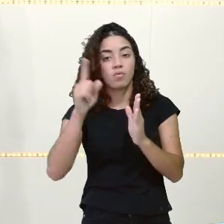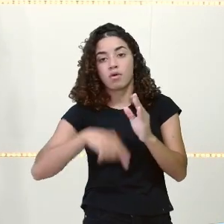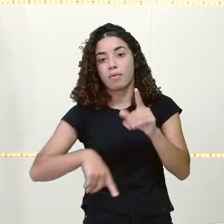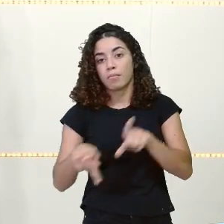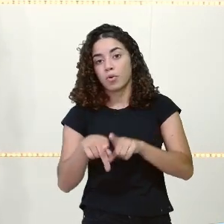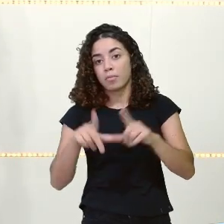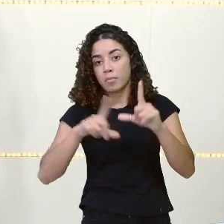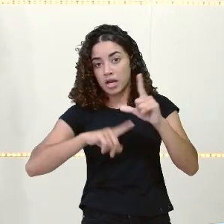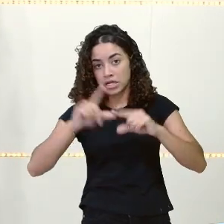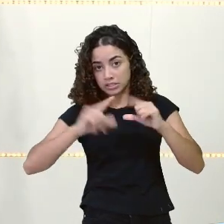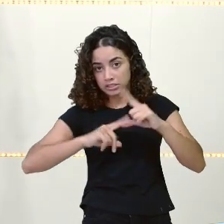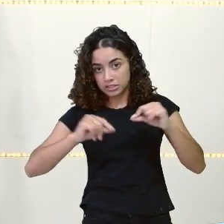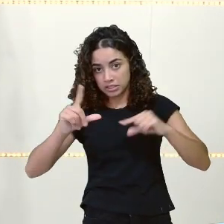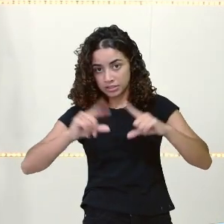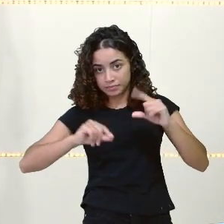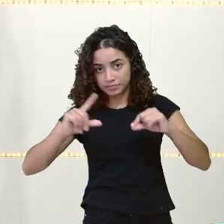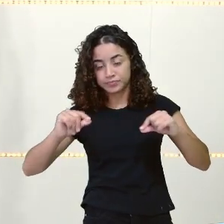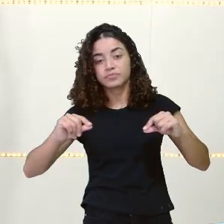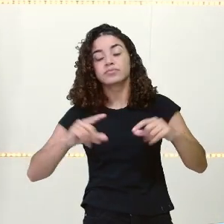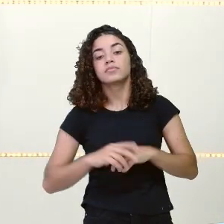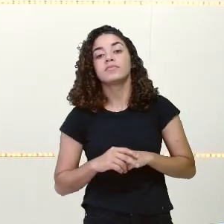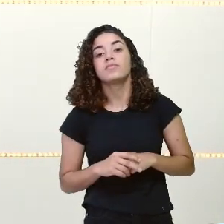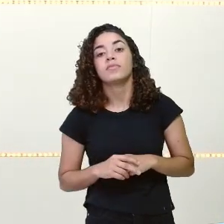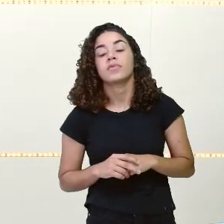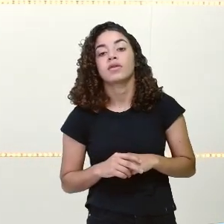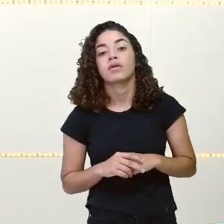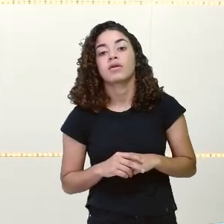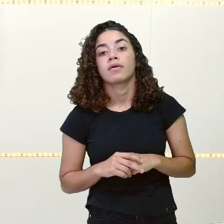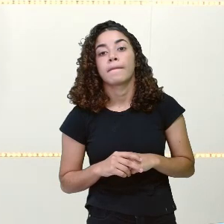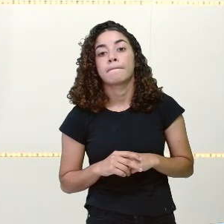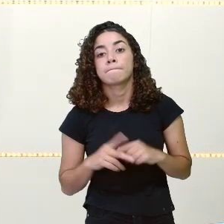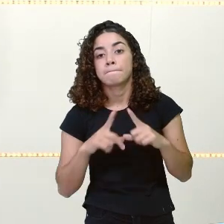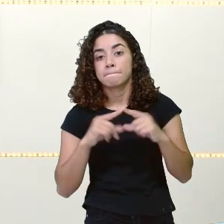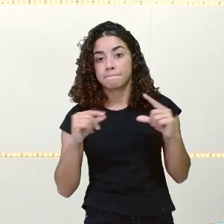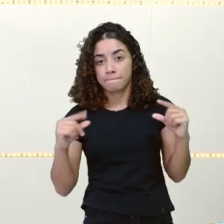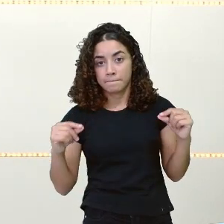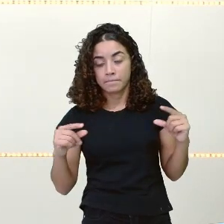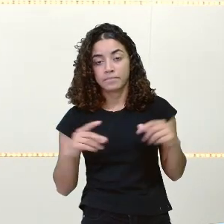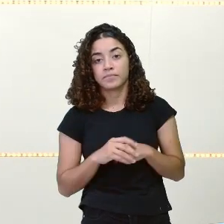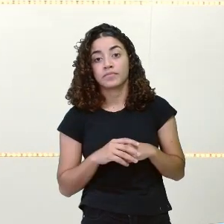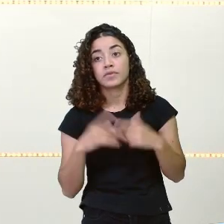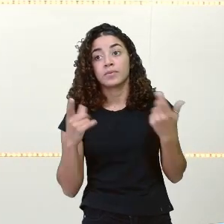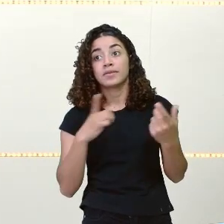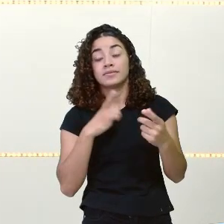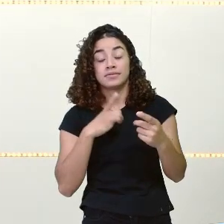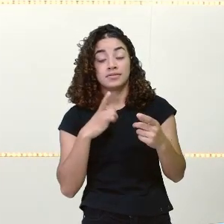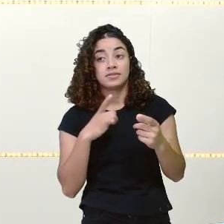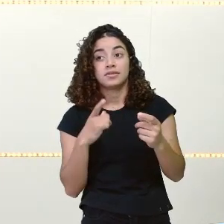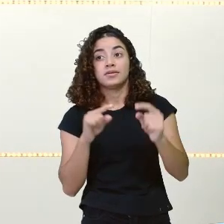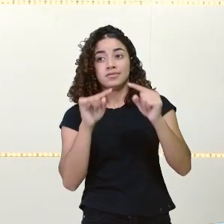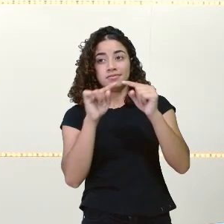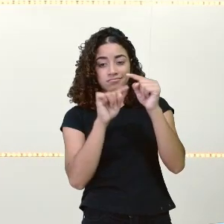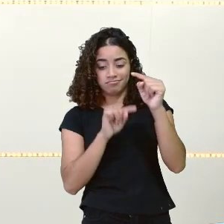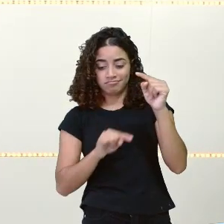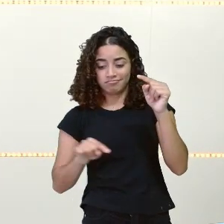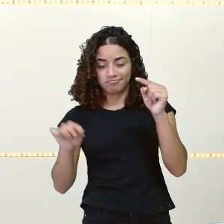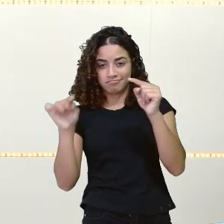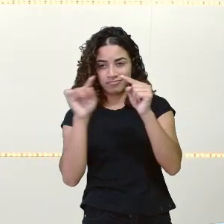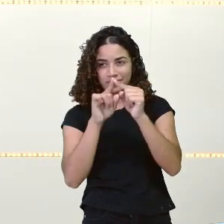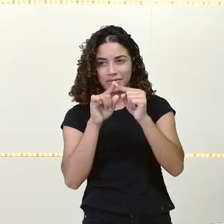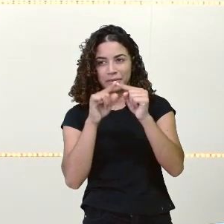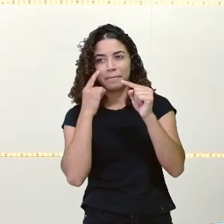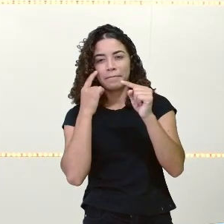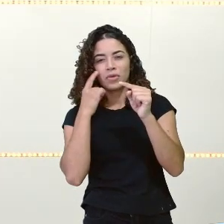que vocês escutam muito isso, o horário de Brasília. Então, olha só, pega boa parte do nosso país, que é essa